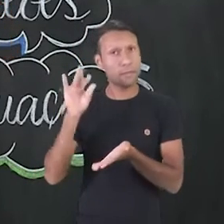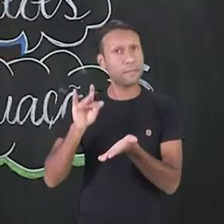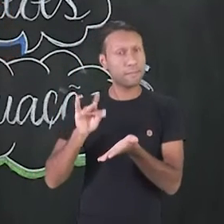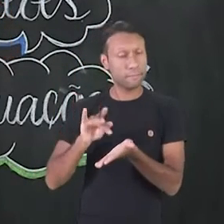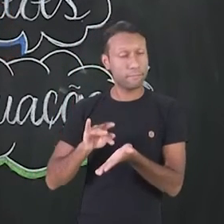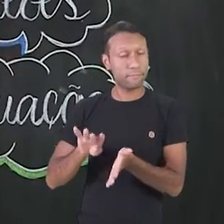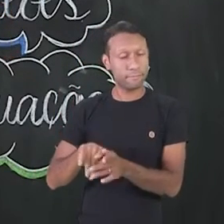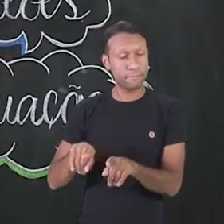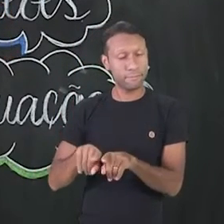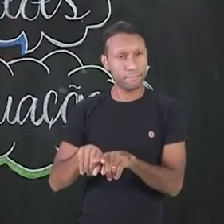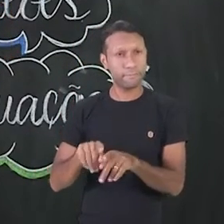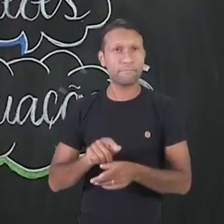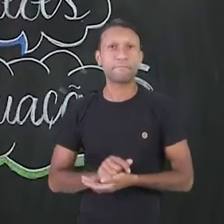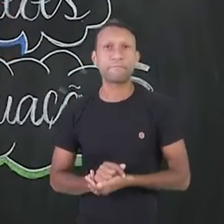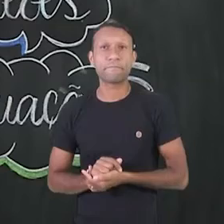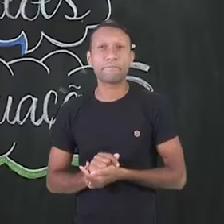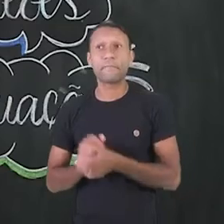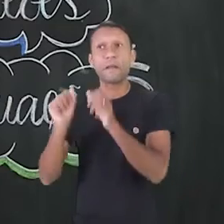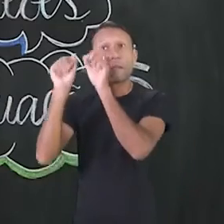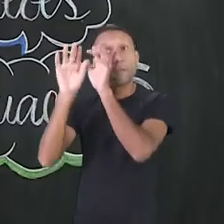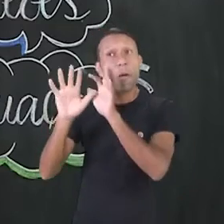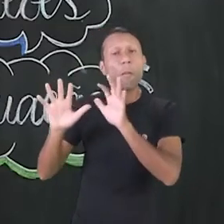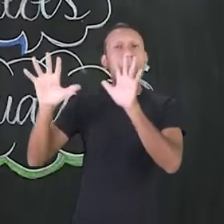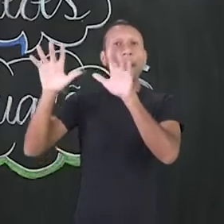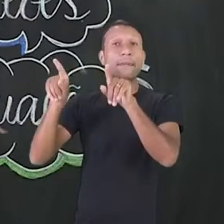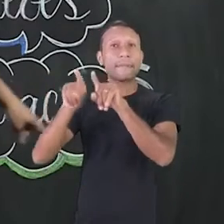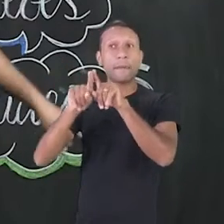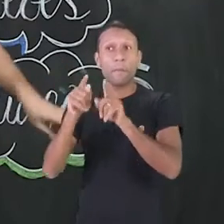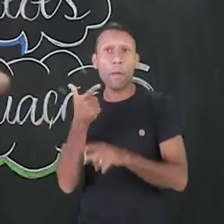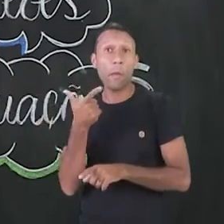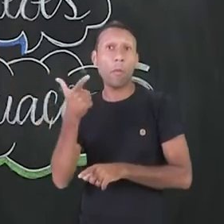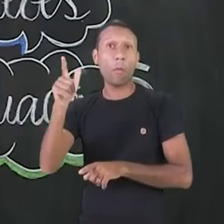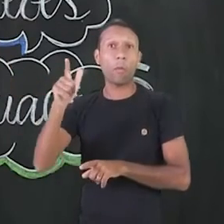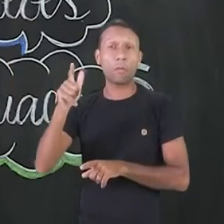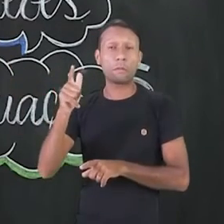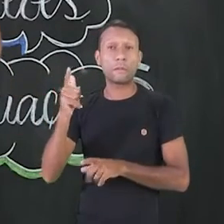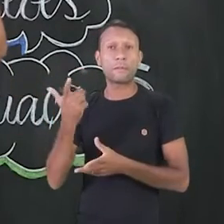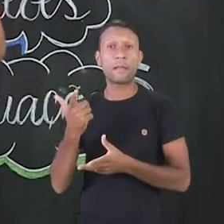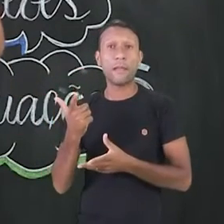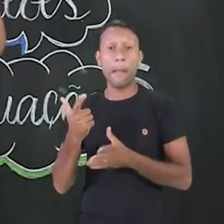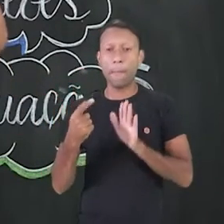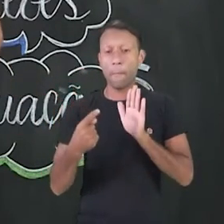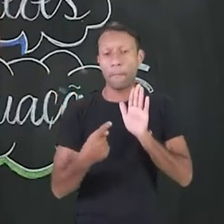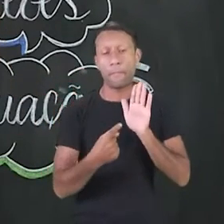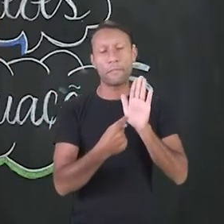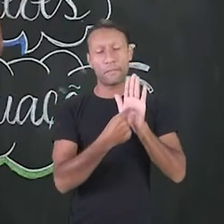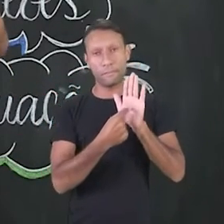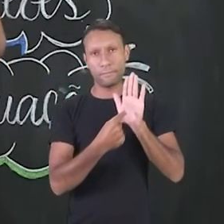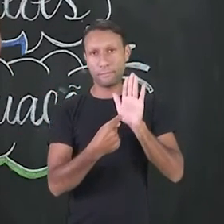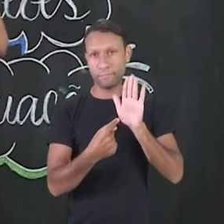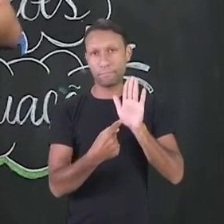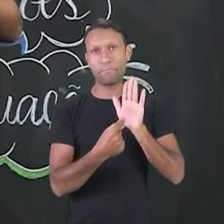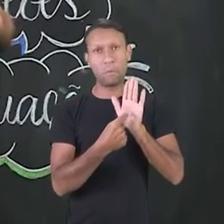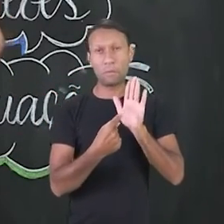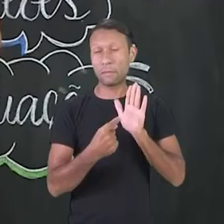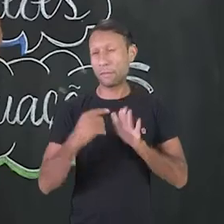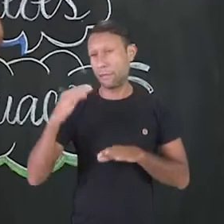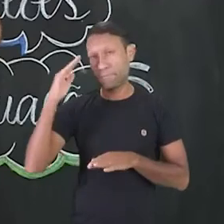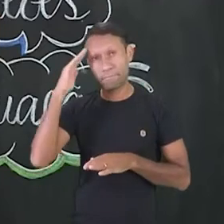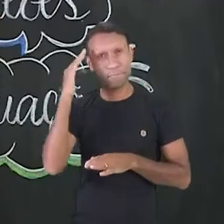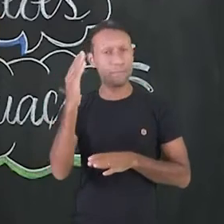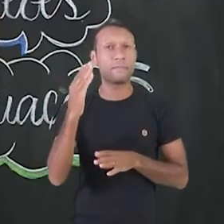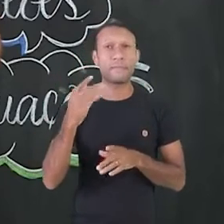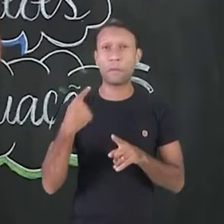importante. Além do formato dos balões, uma questão muito interessante nas histórias em quadrinhos é a pontuação. Ela pode ser